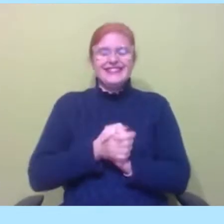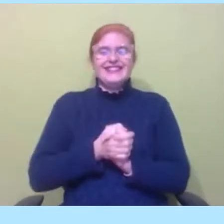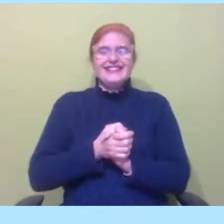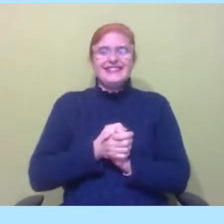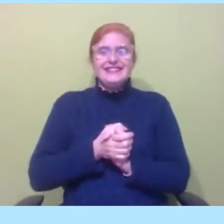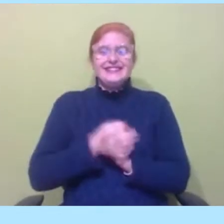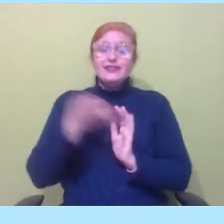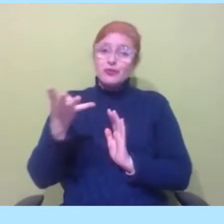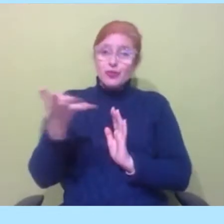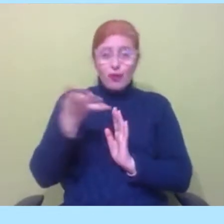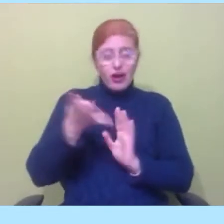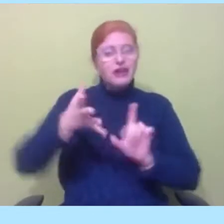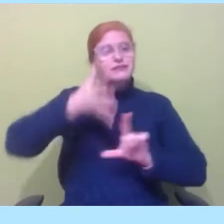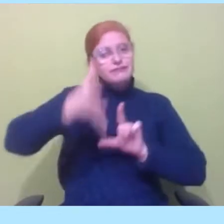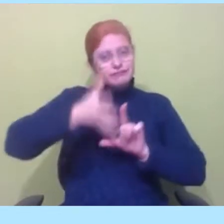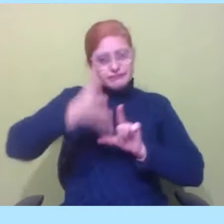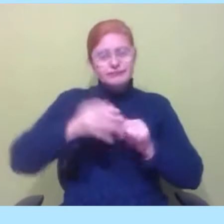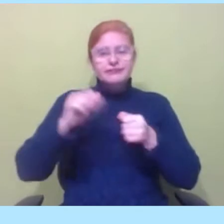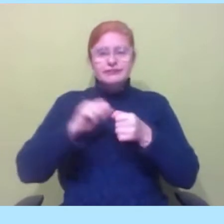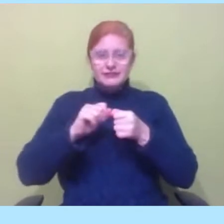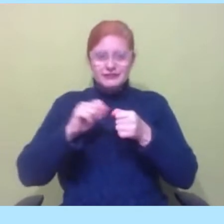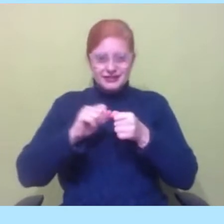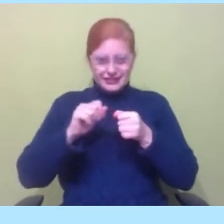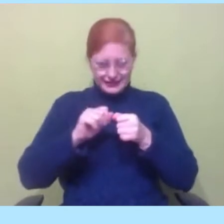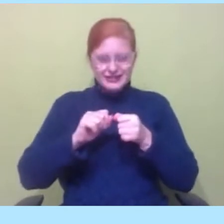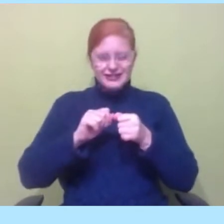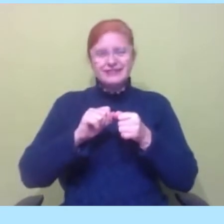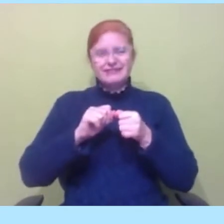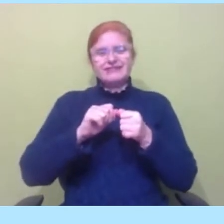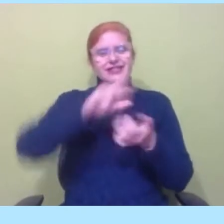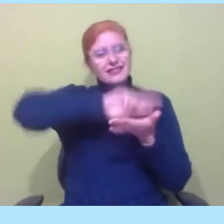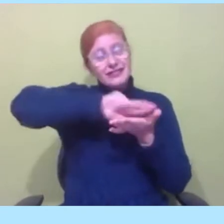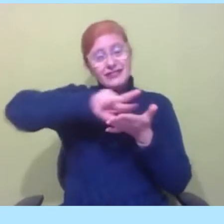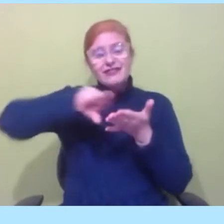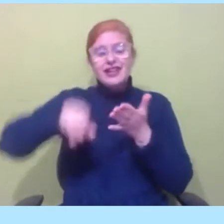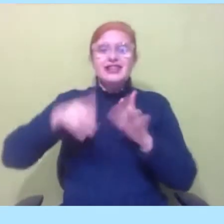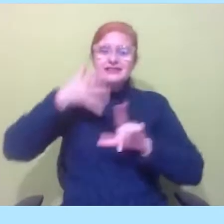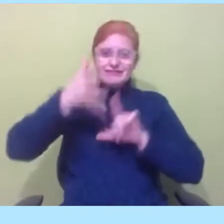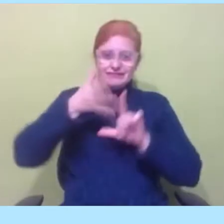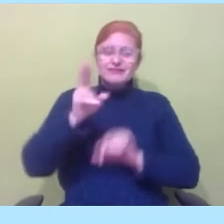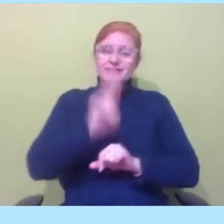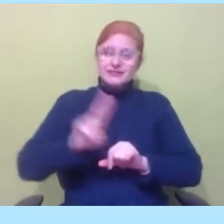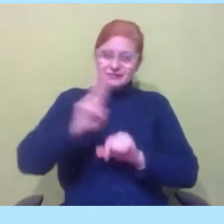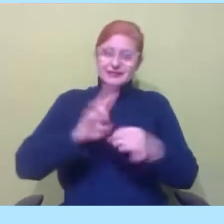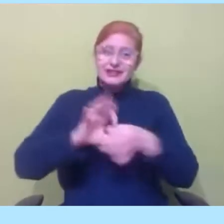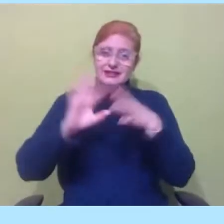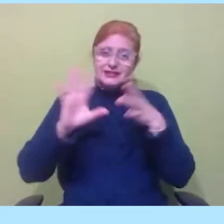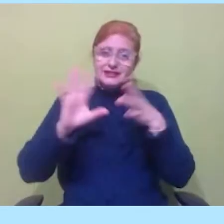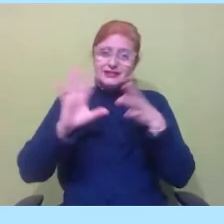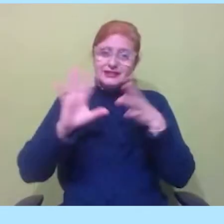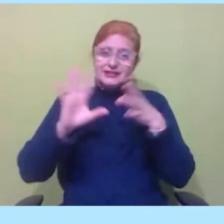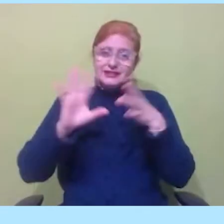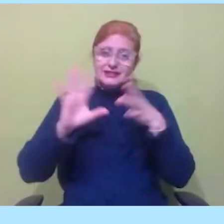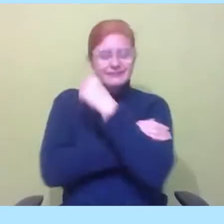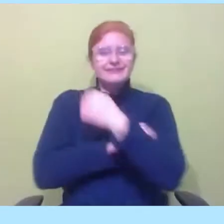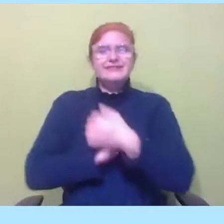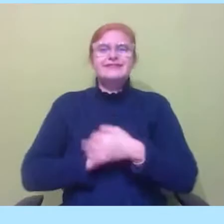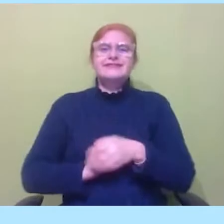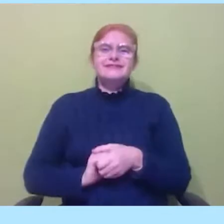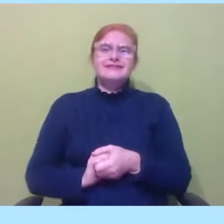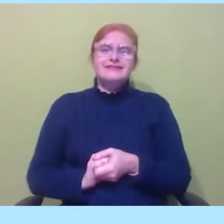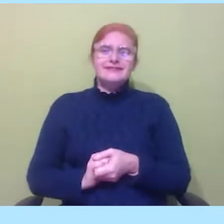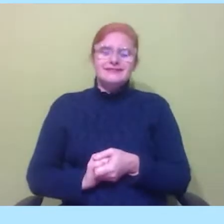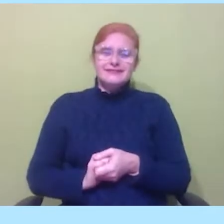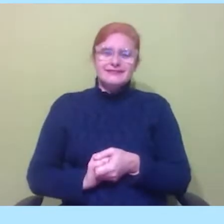está fazendo dessa sessão de webinários da Universidade Livre Feminista e, né,